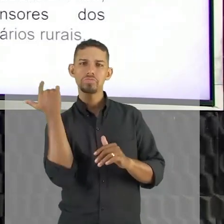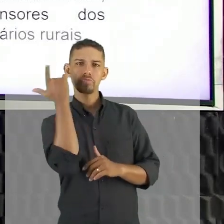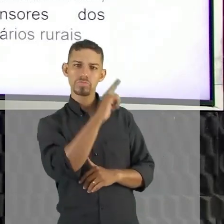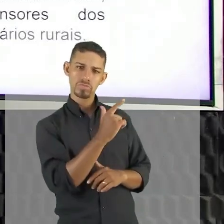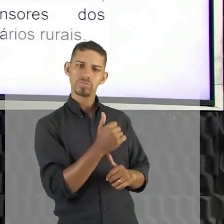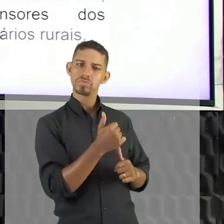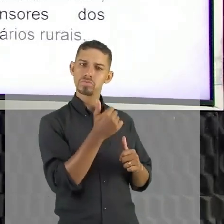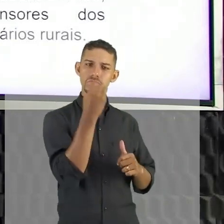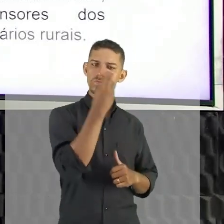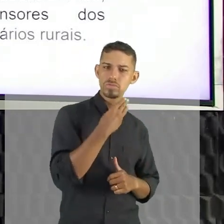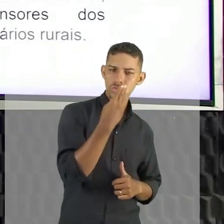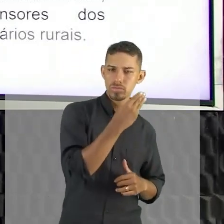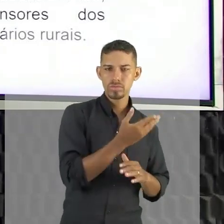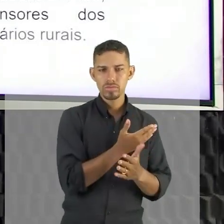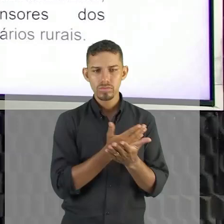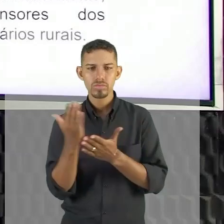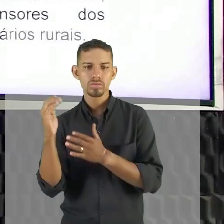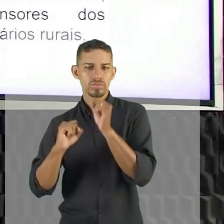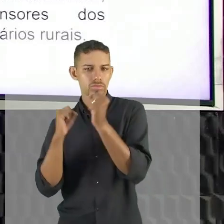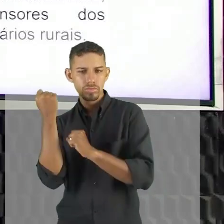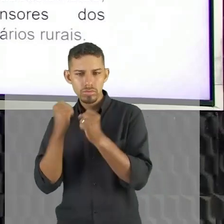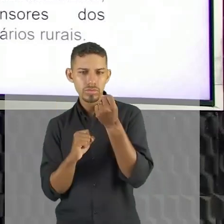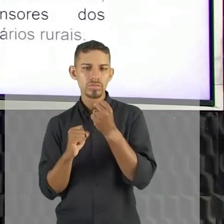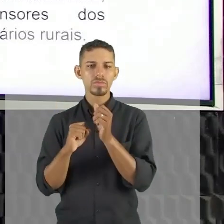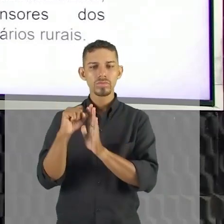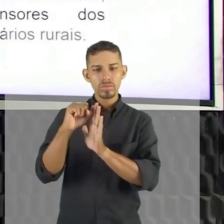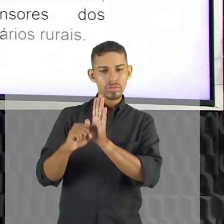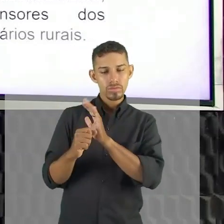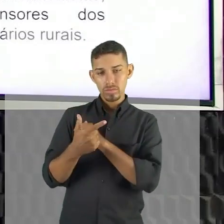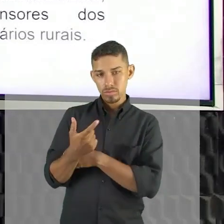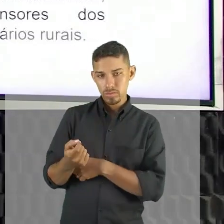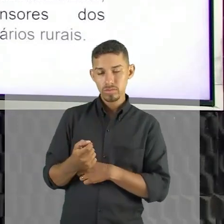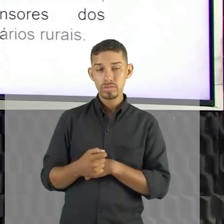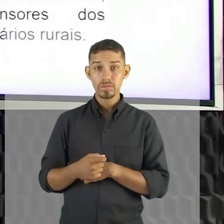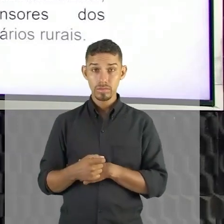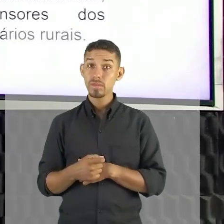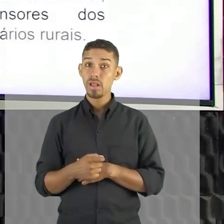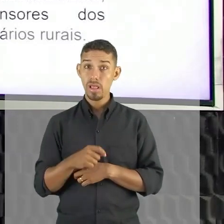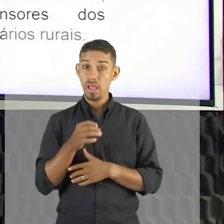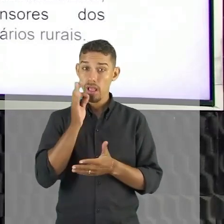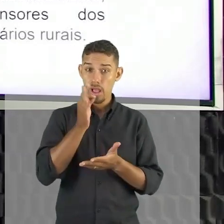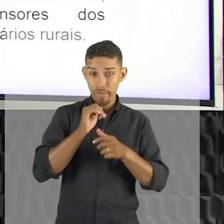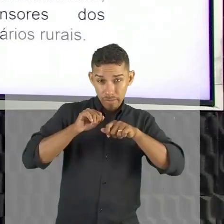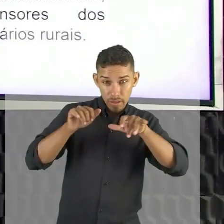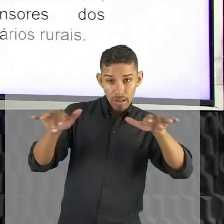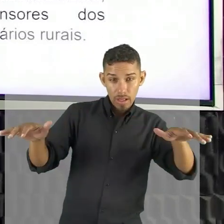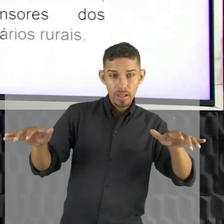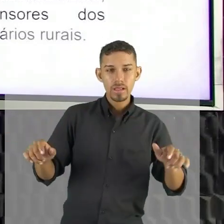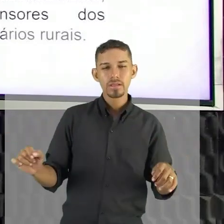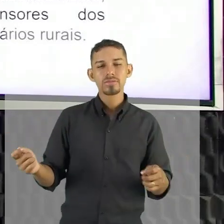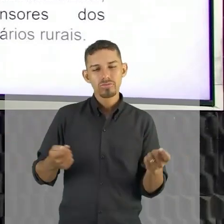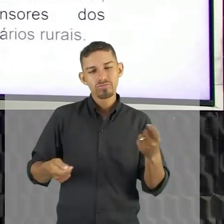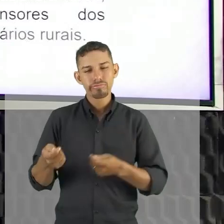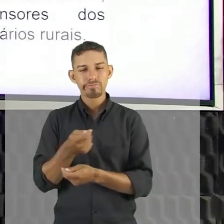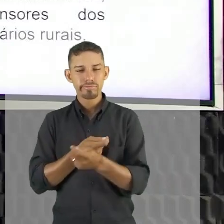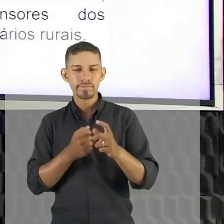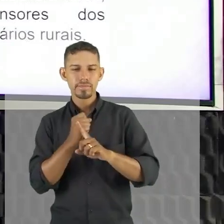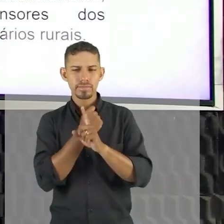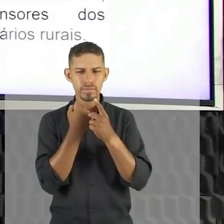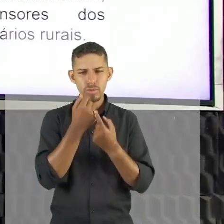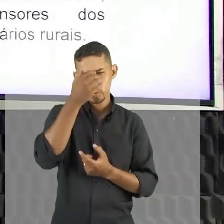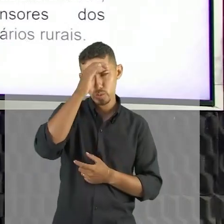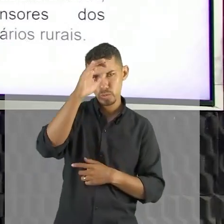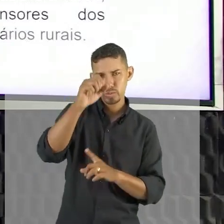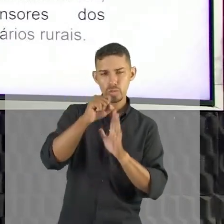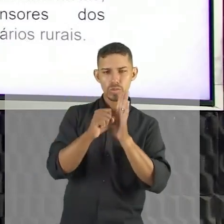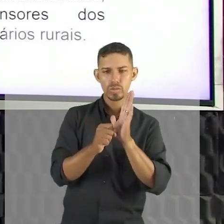a industrialização do início do século XX. A febre do café influenciou, além da economia, a sociedade e a cultura do século